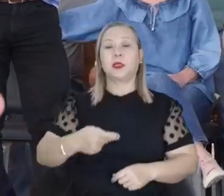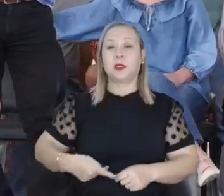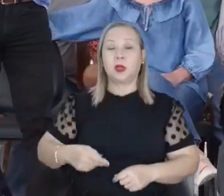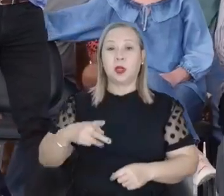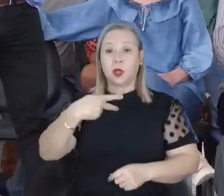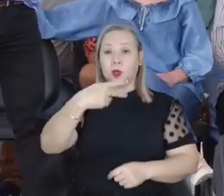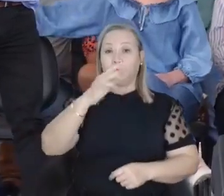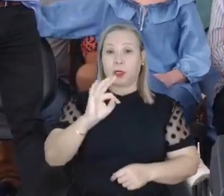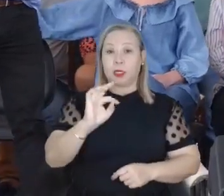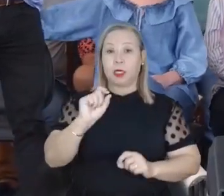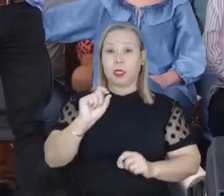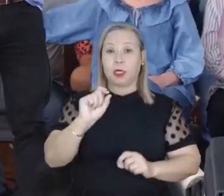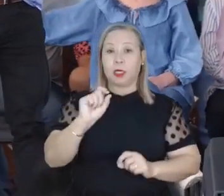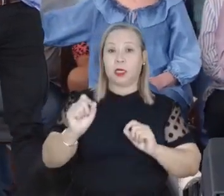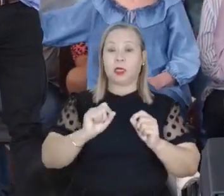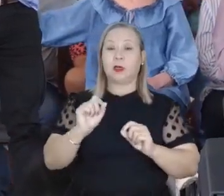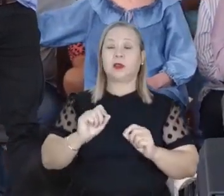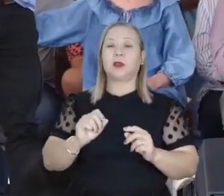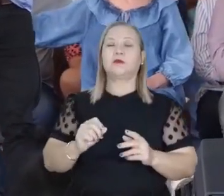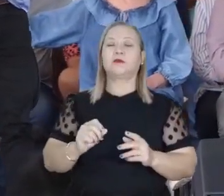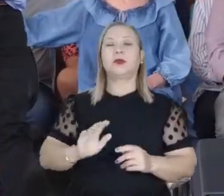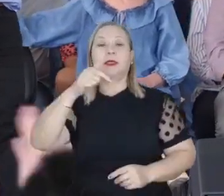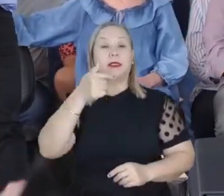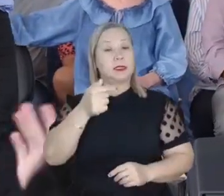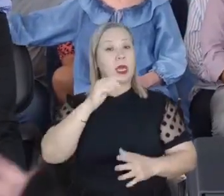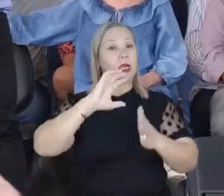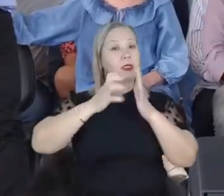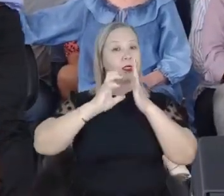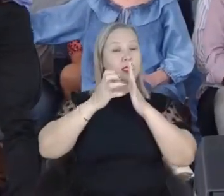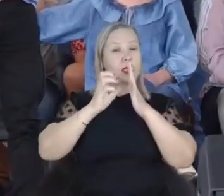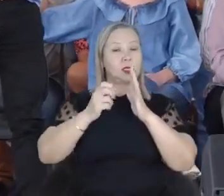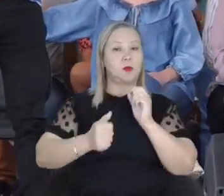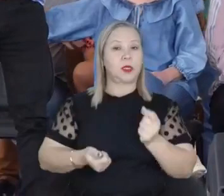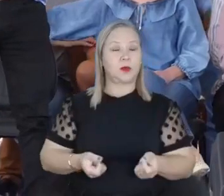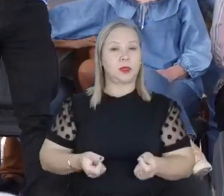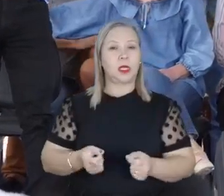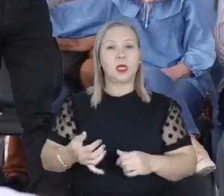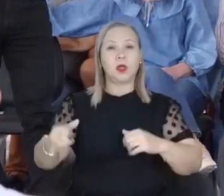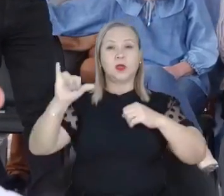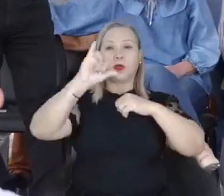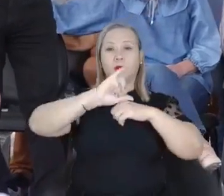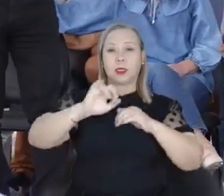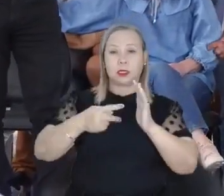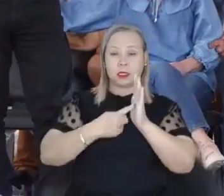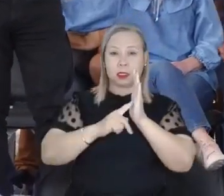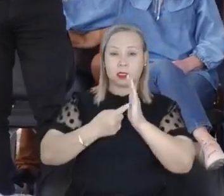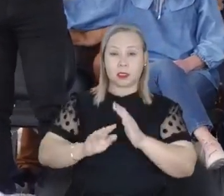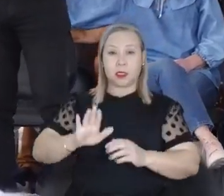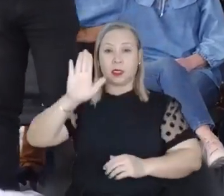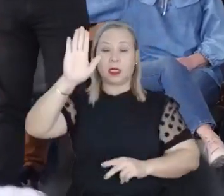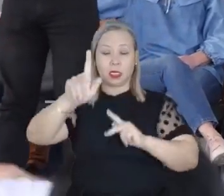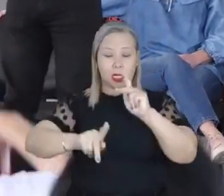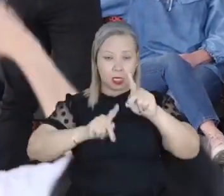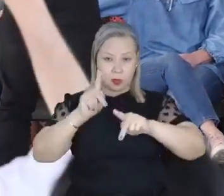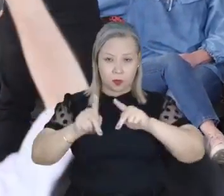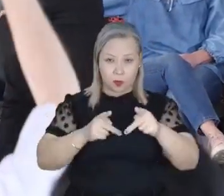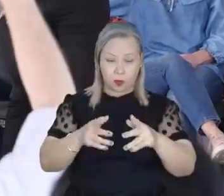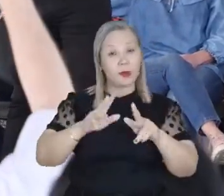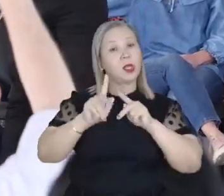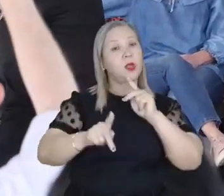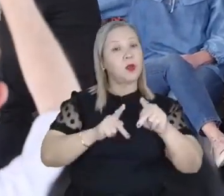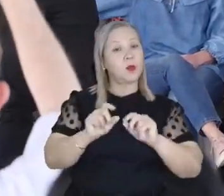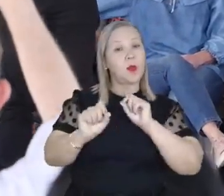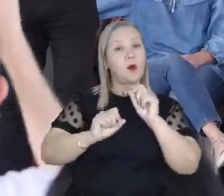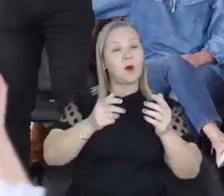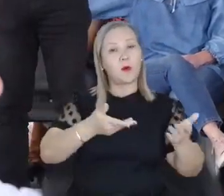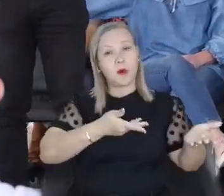7 partidos políticos. Ele é o candidato de todas as centrais sindicais. Ele é o candidato do povo. E o povo que vai levar suas vozes